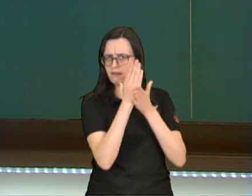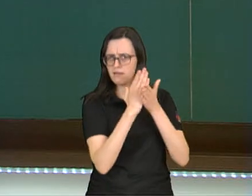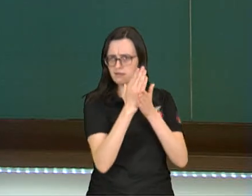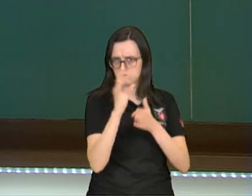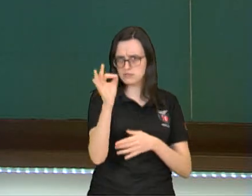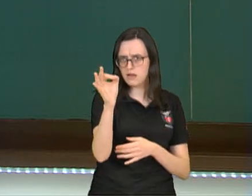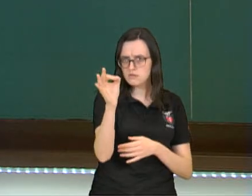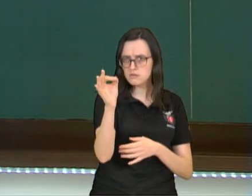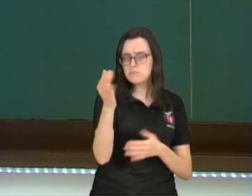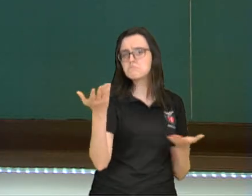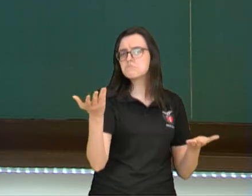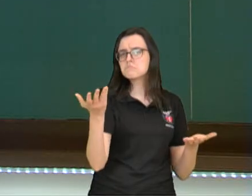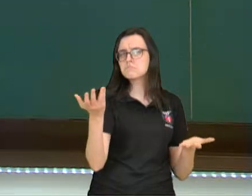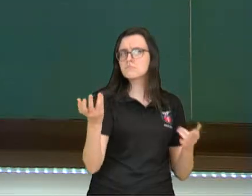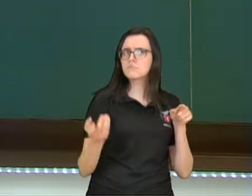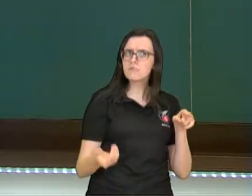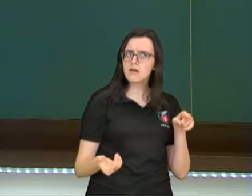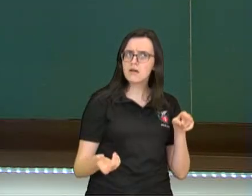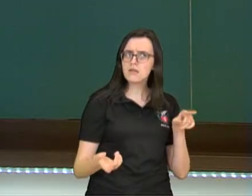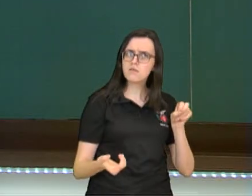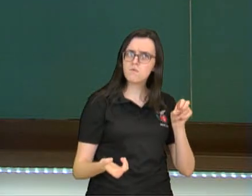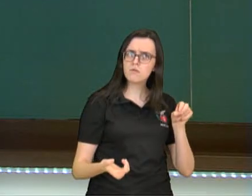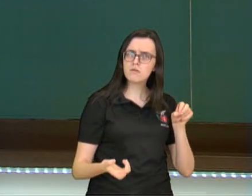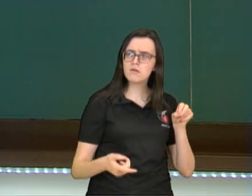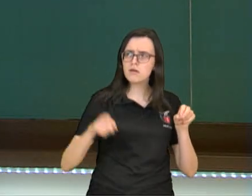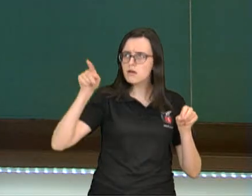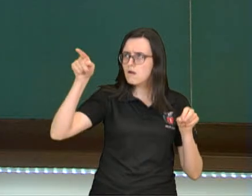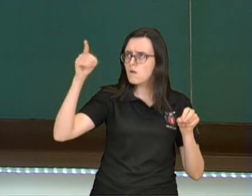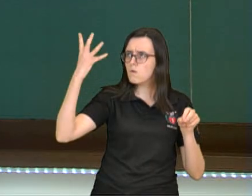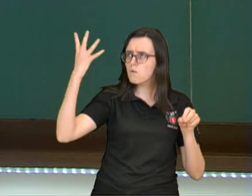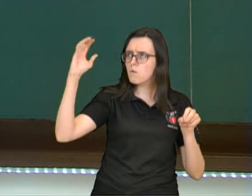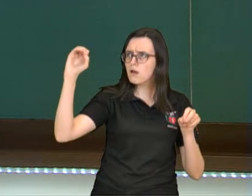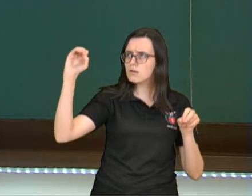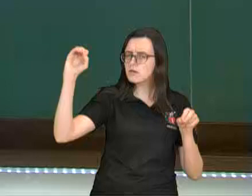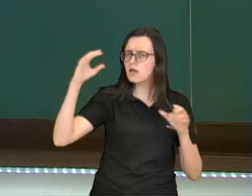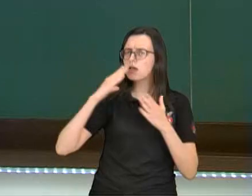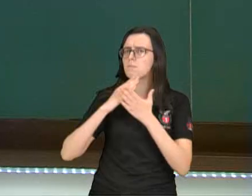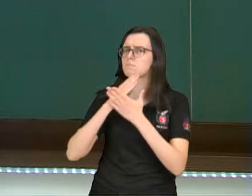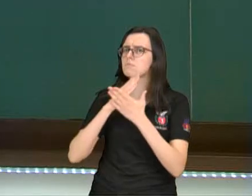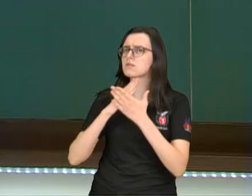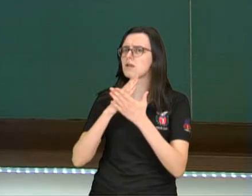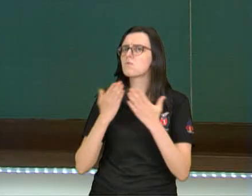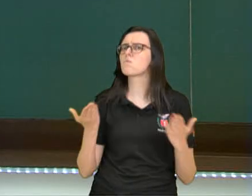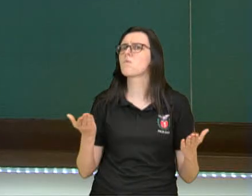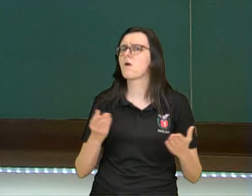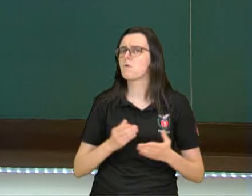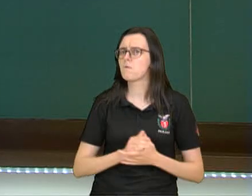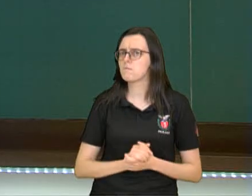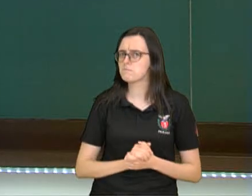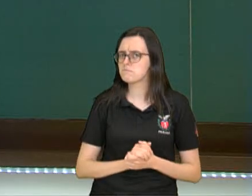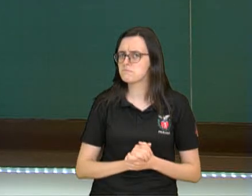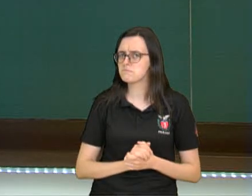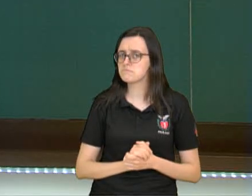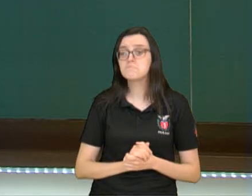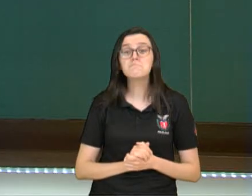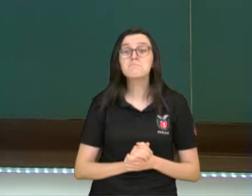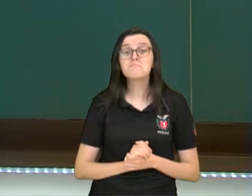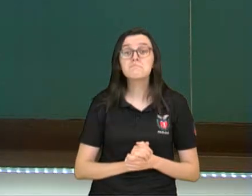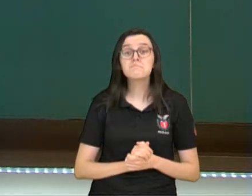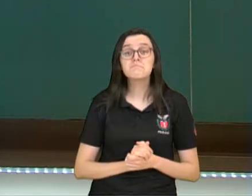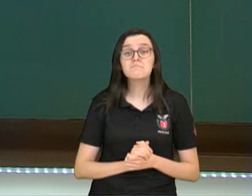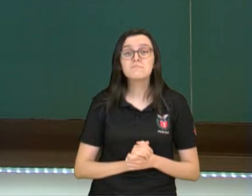né? Então, eu vou ter a metade da quantidade de sódio. Se eu tinha 40 gramas de sódio, metade dessa